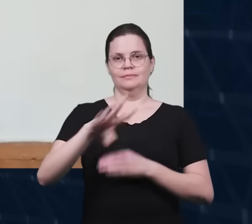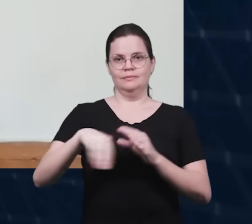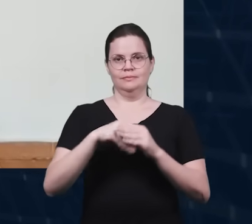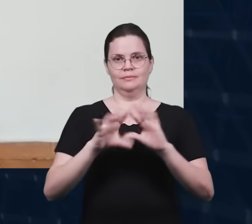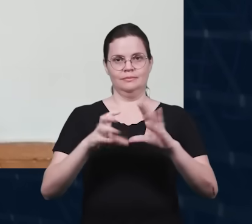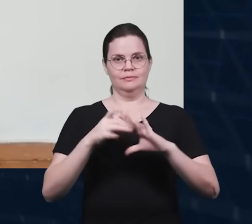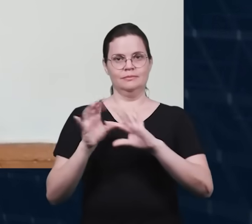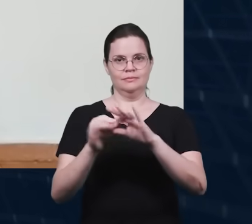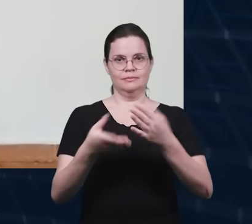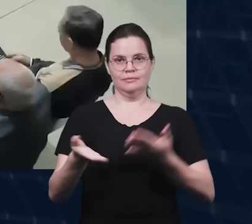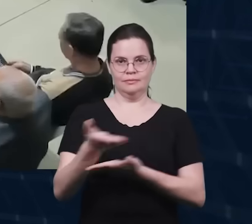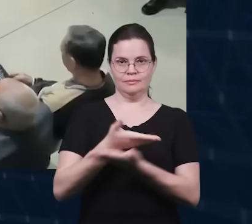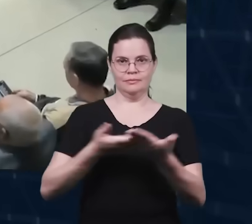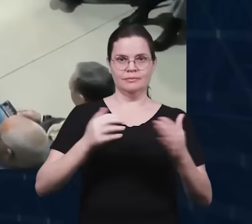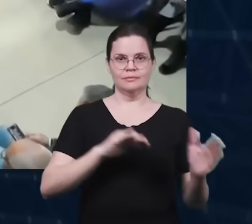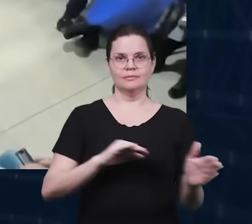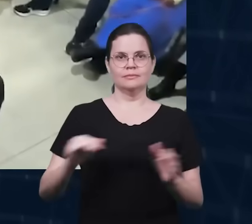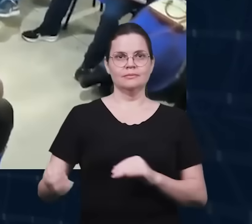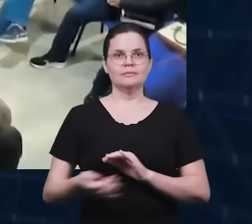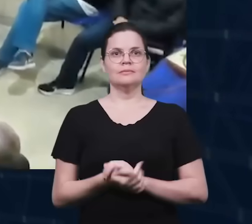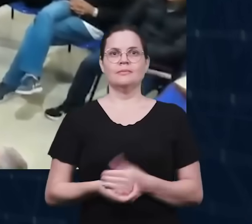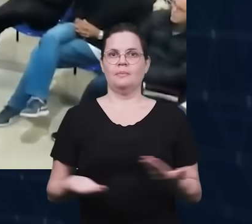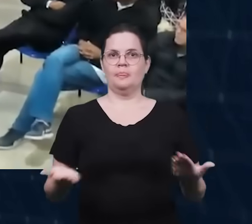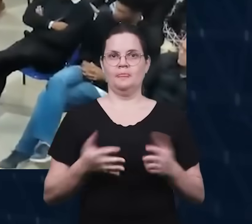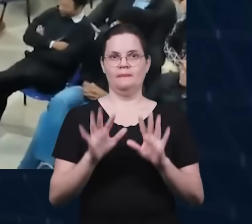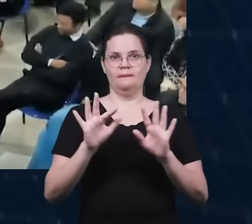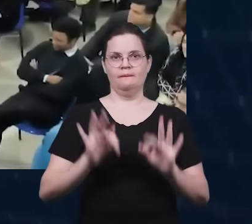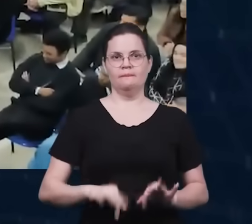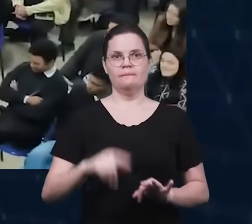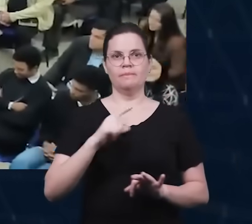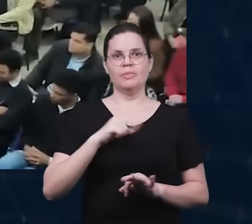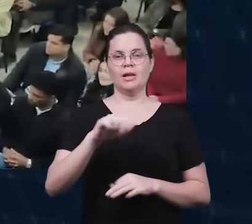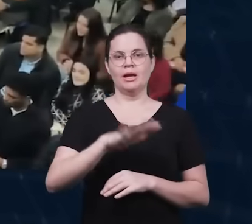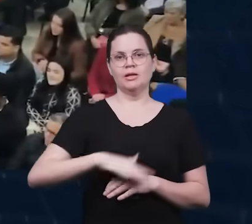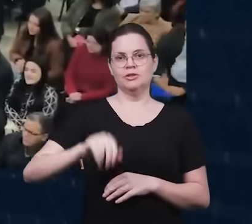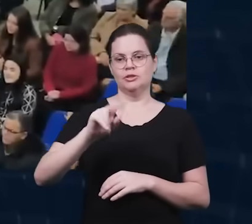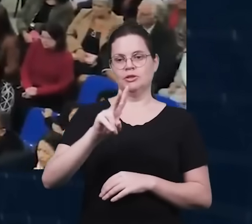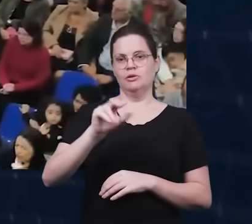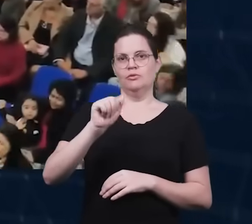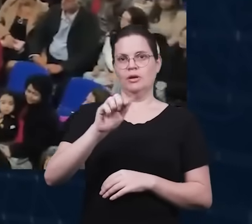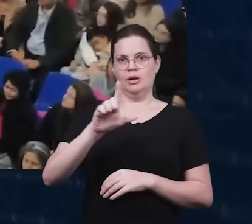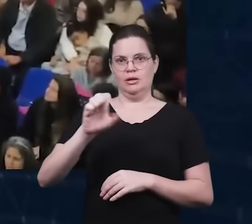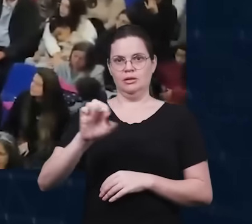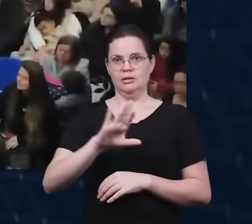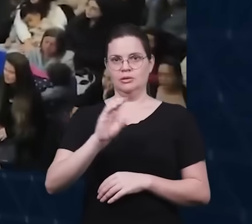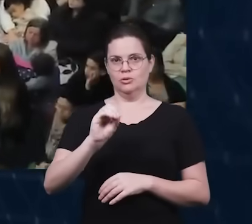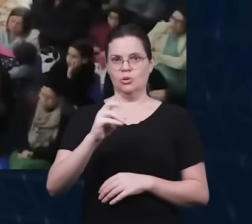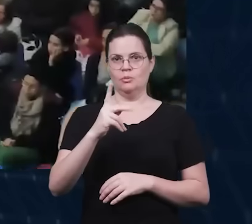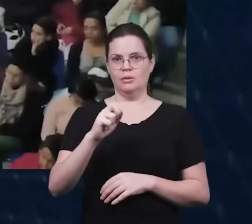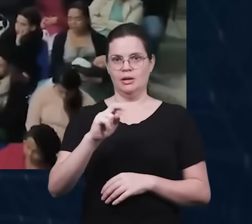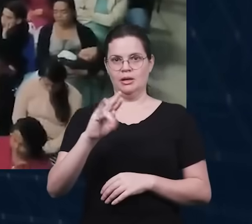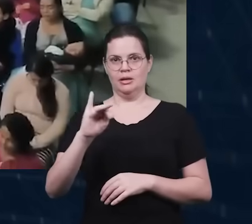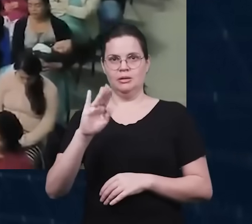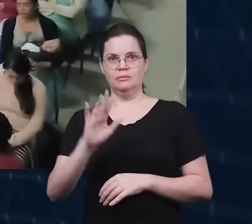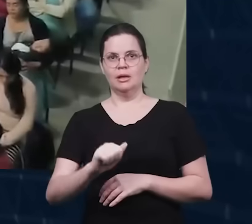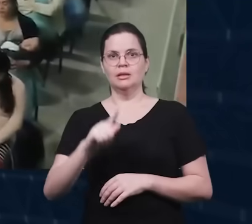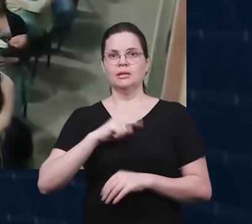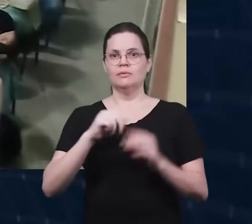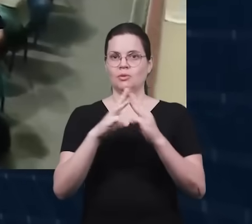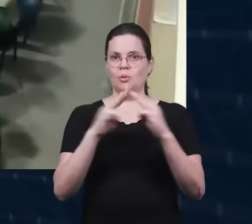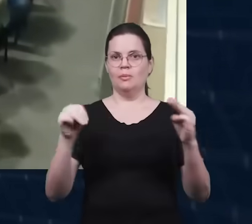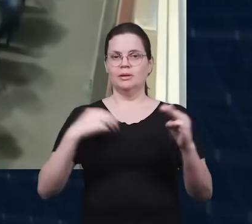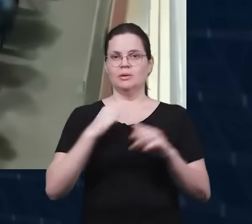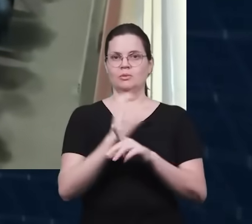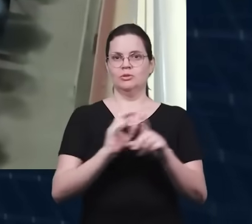no corpo de Cristo. E por fim, nós vamos lá para a região do Vale do Paraíba. Por lá, as igrejas do Vale do Paraíba se reuniram no Manaí para uma